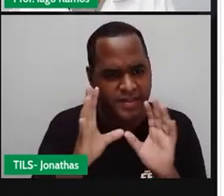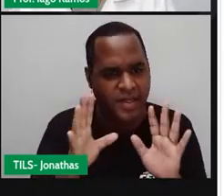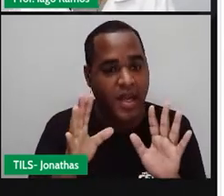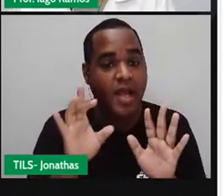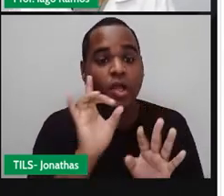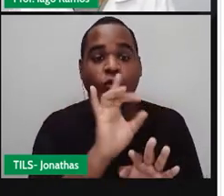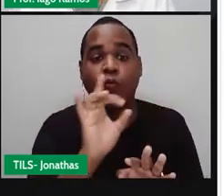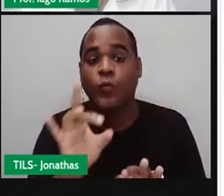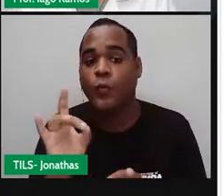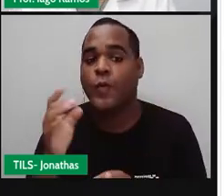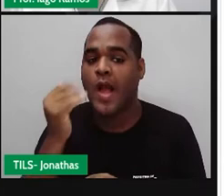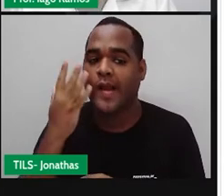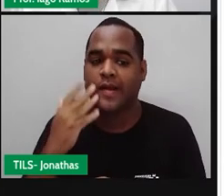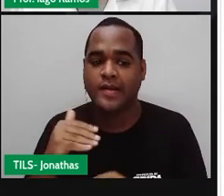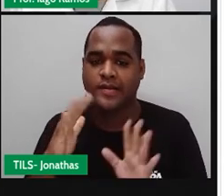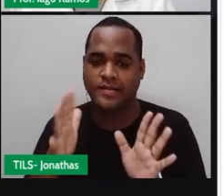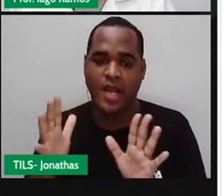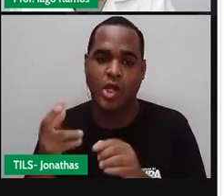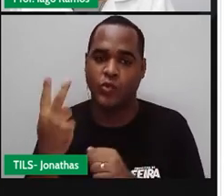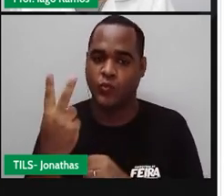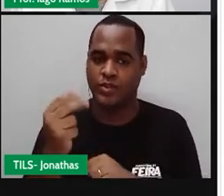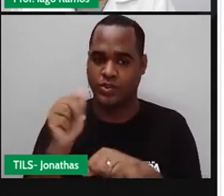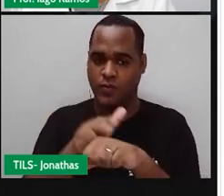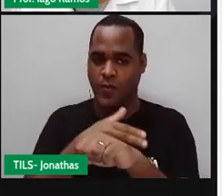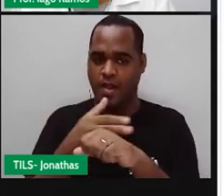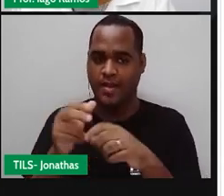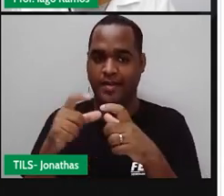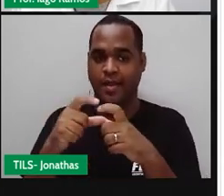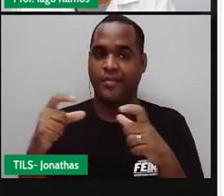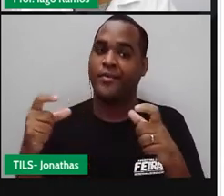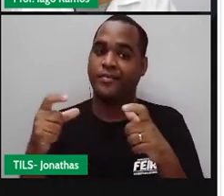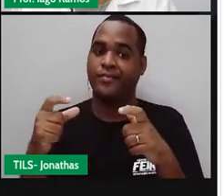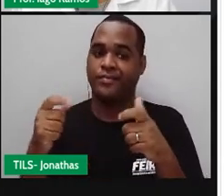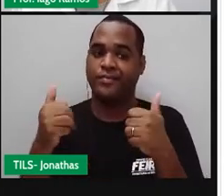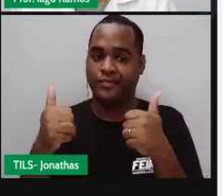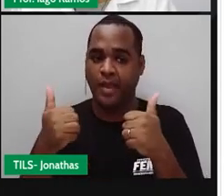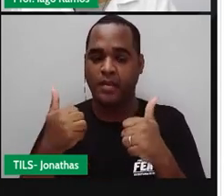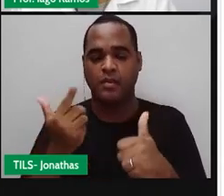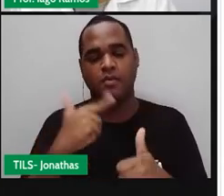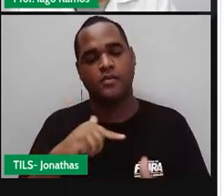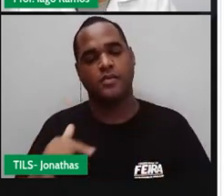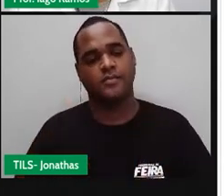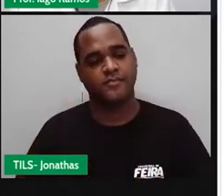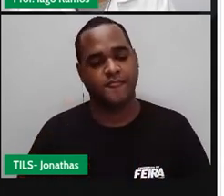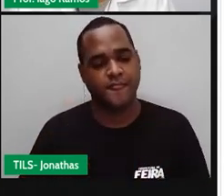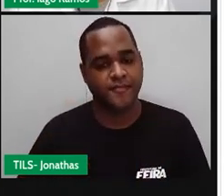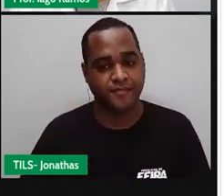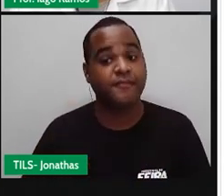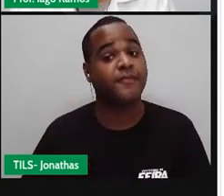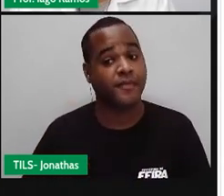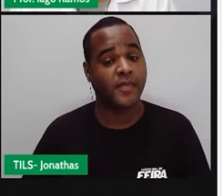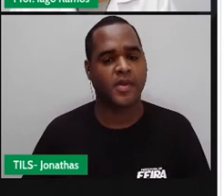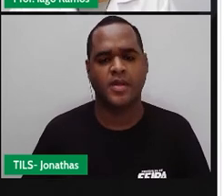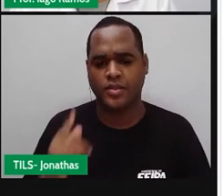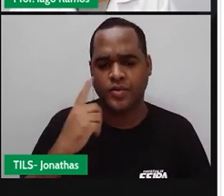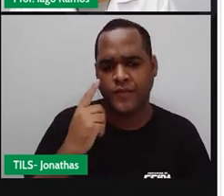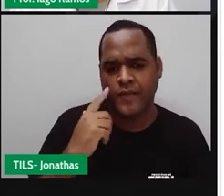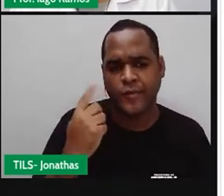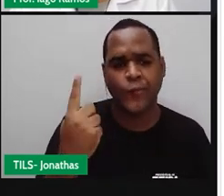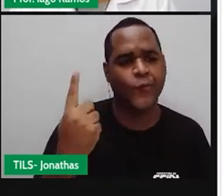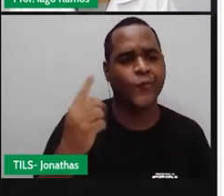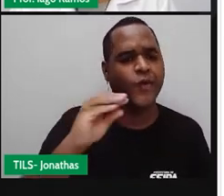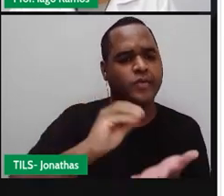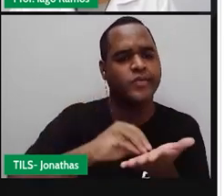criança está recebendo Duas Barras inteiras de chocolate e ali a gente vê que